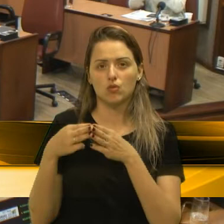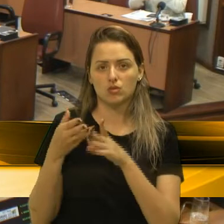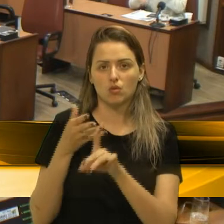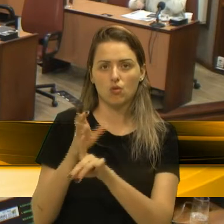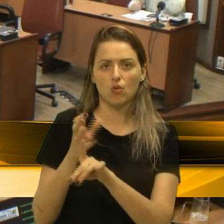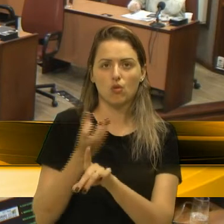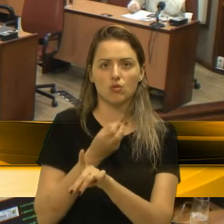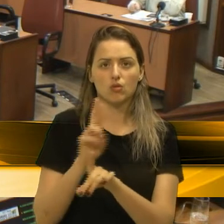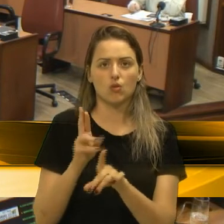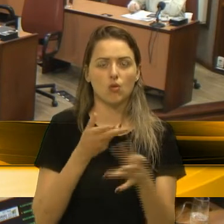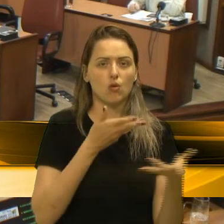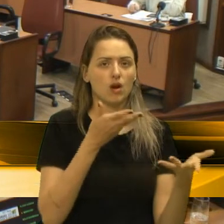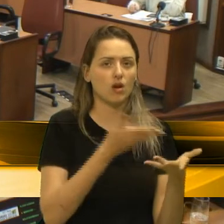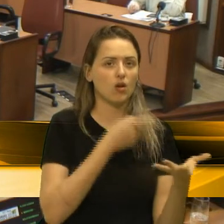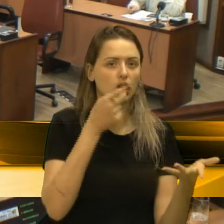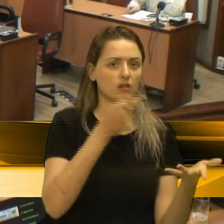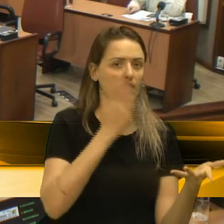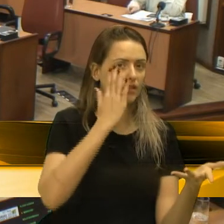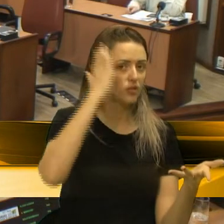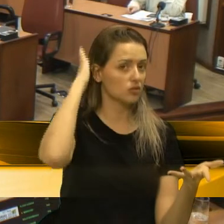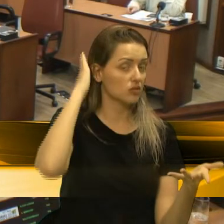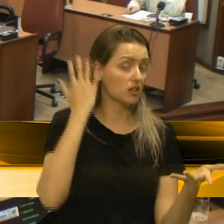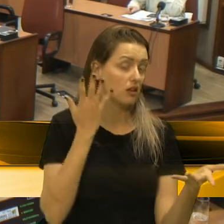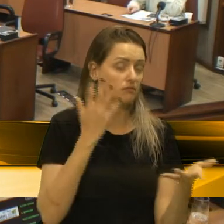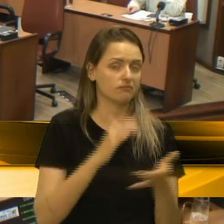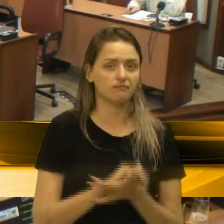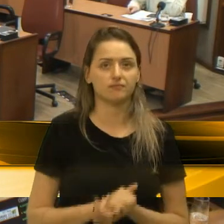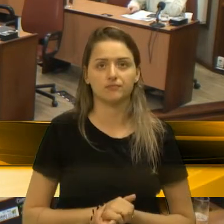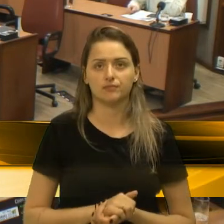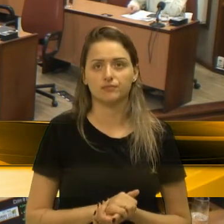aqui do prefeito Daniel Guerra.